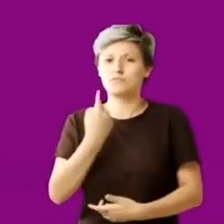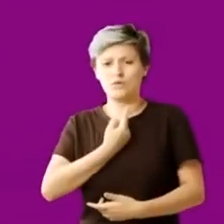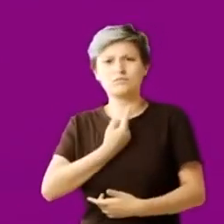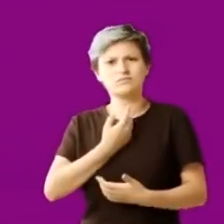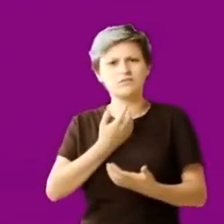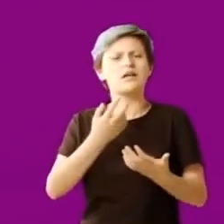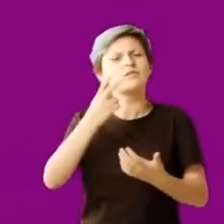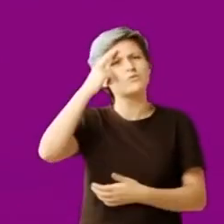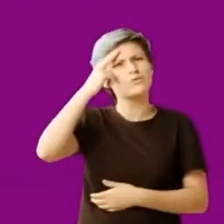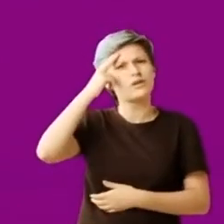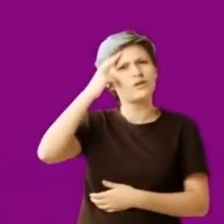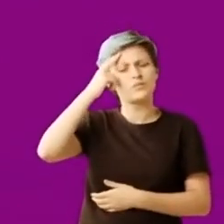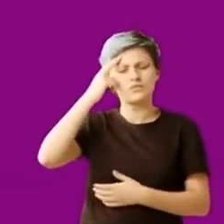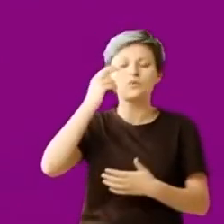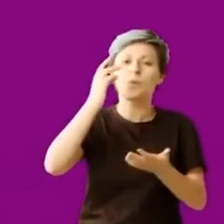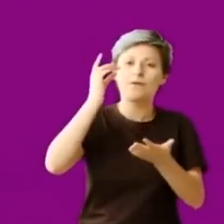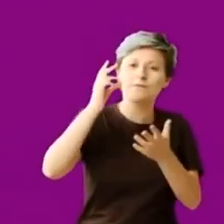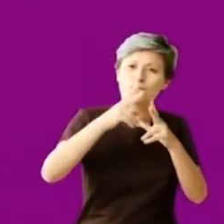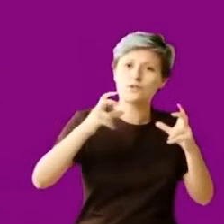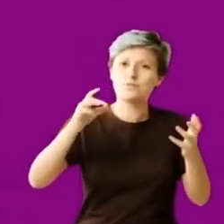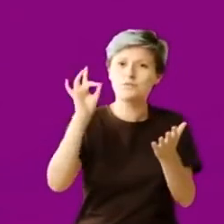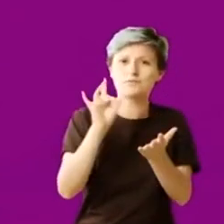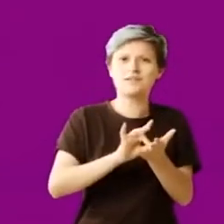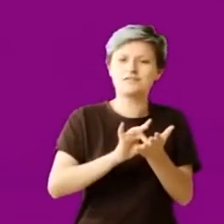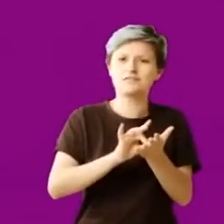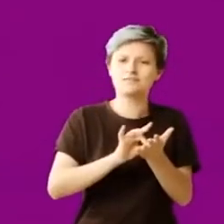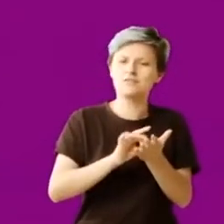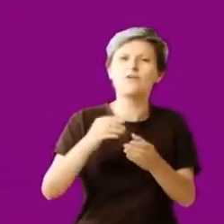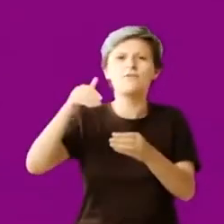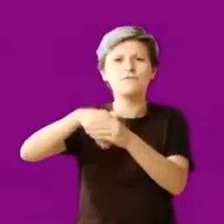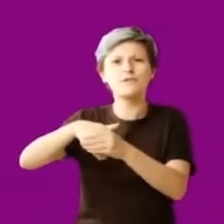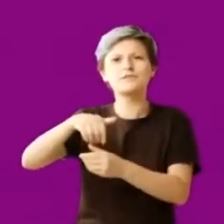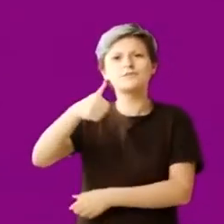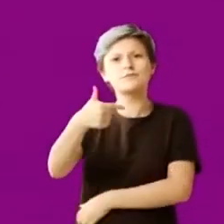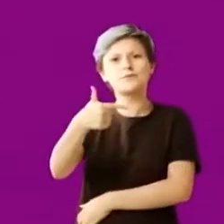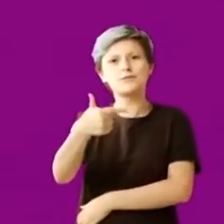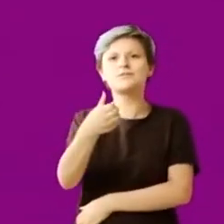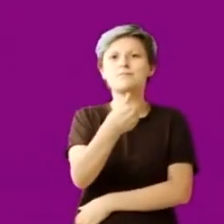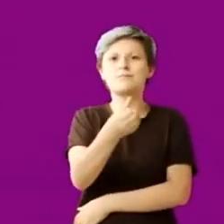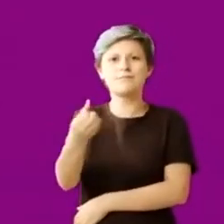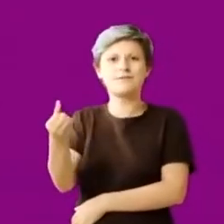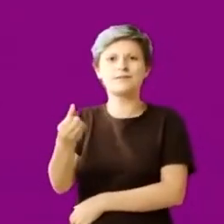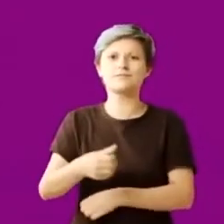recursos. Pela cidade real que sonhamos e a continuidade desse trabalho, Vanderlei Leila, 12666.